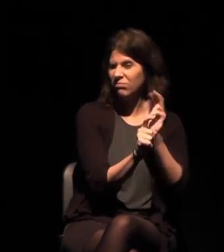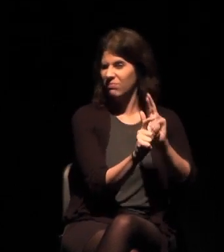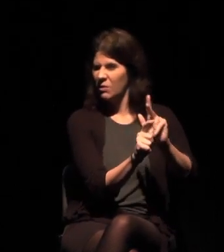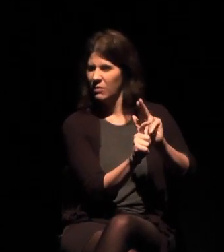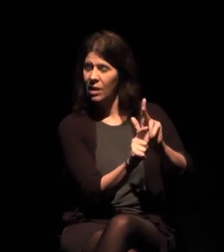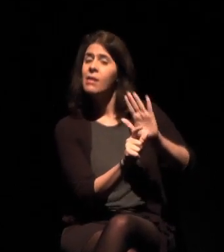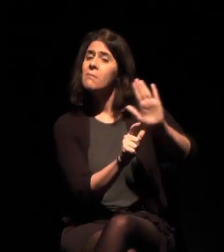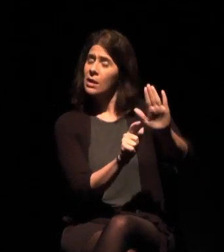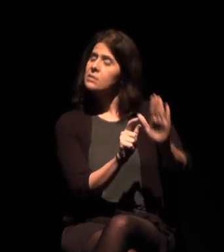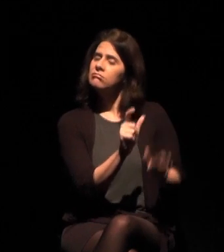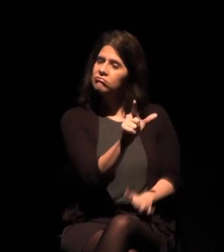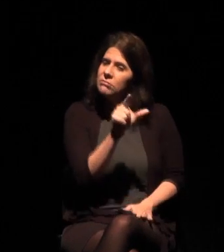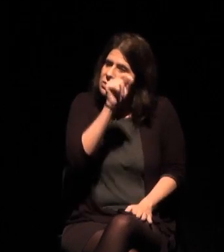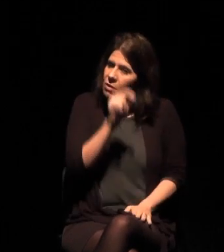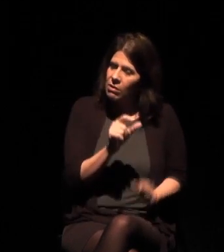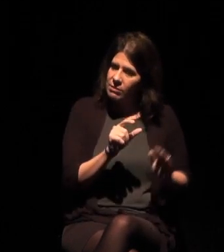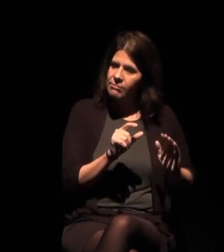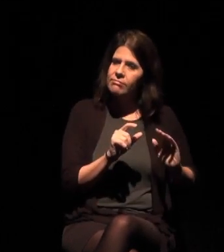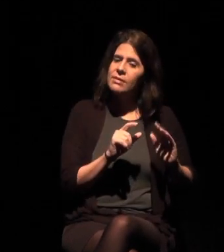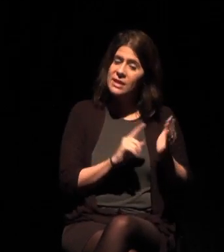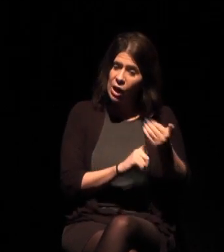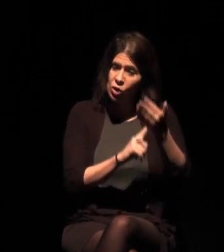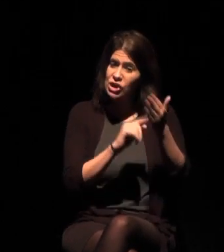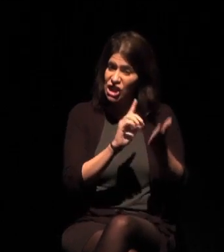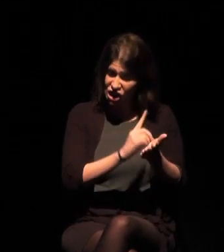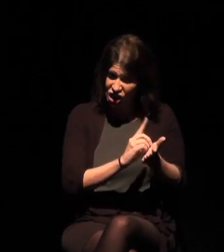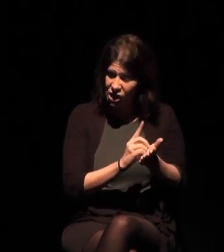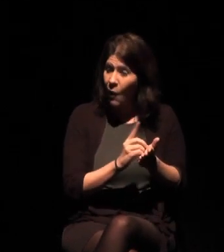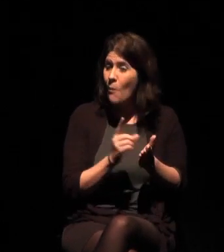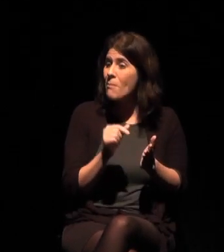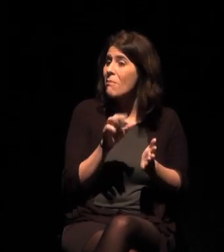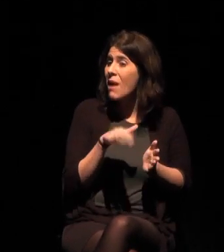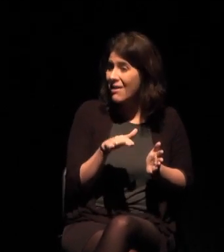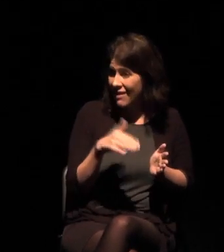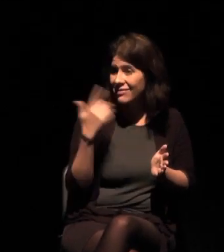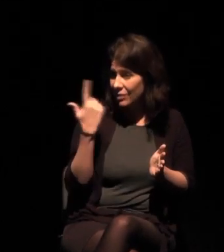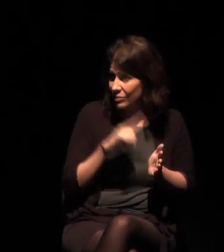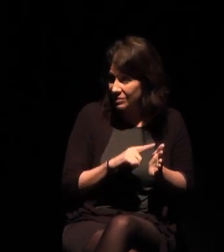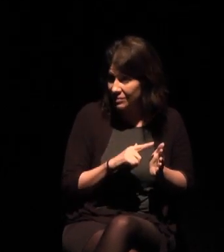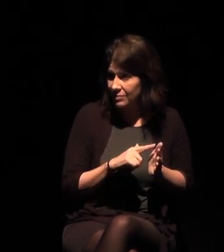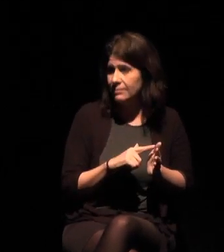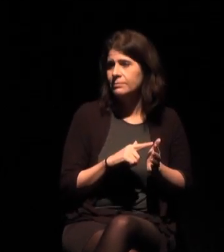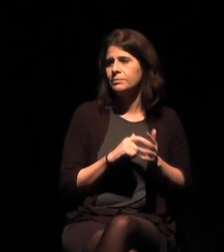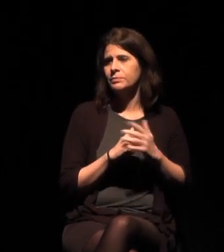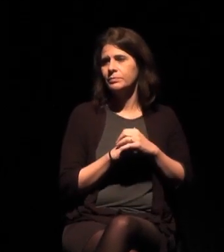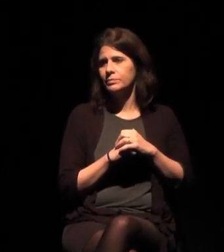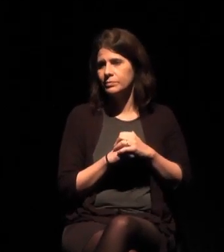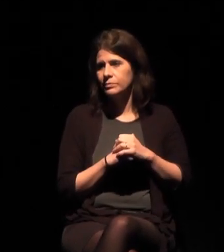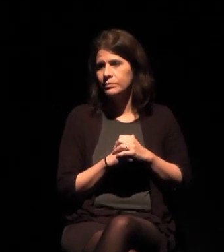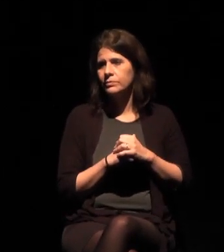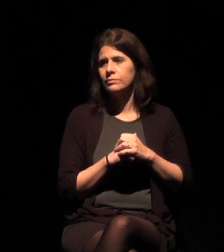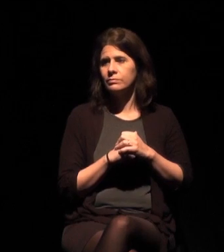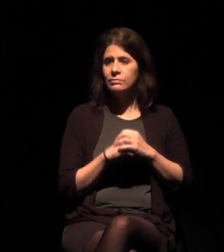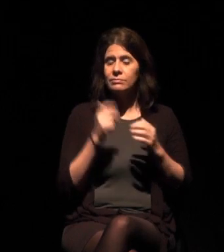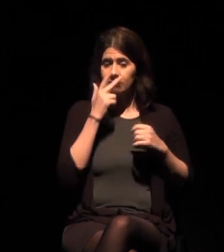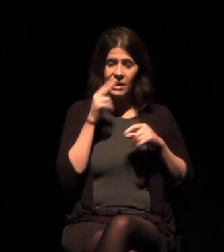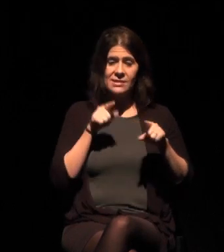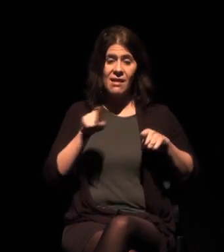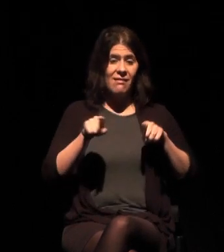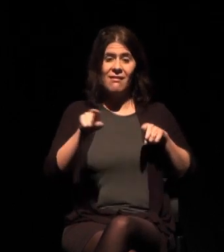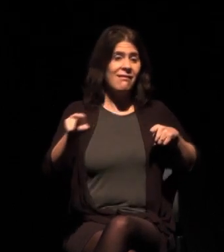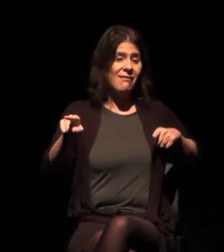mais baratas e acabamos por entrar é que nesta corrida pela